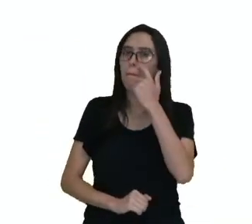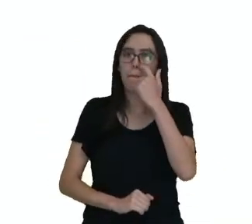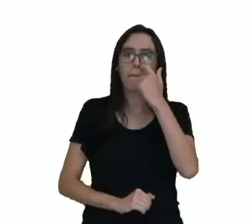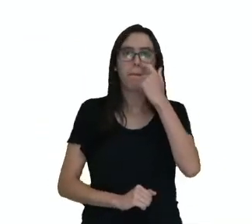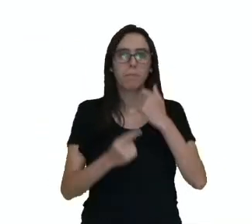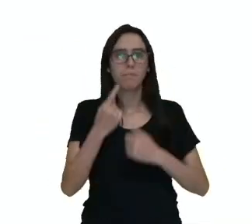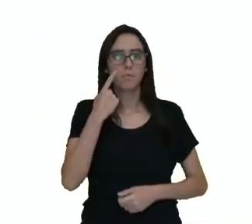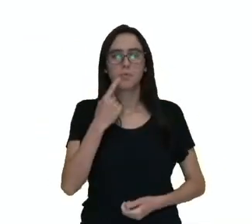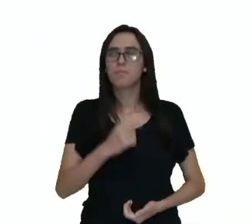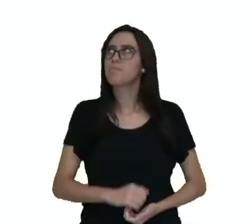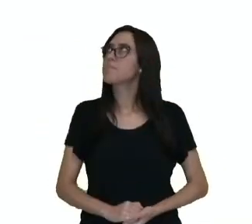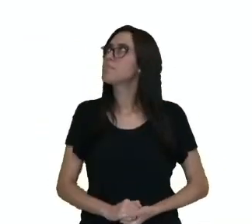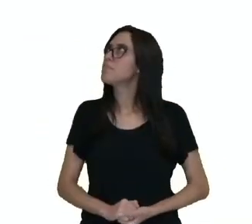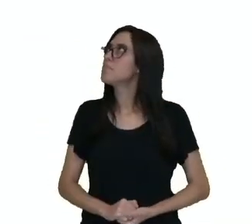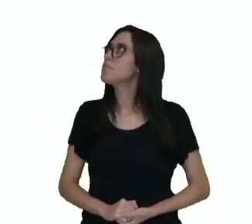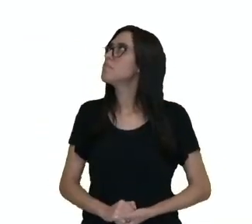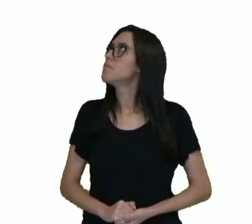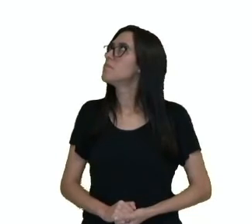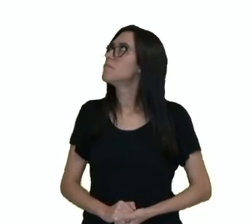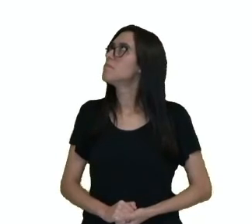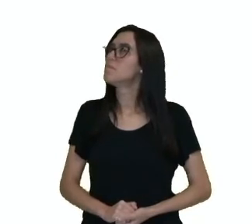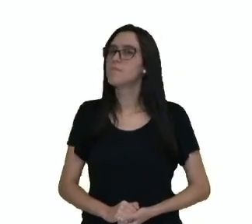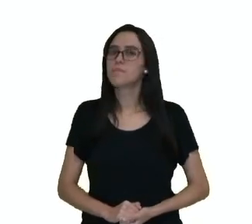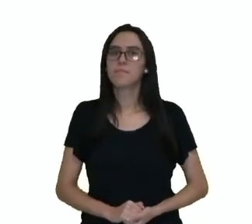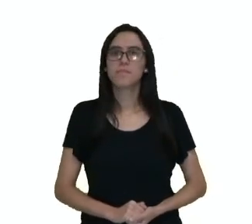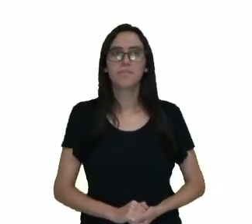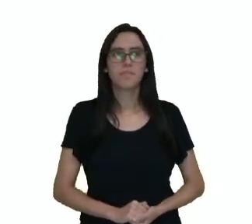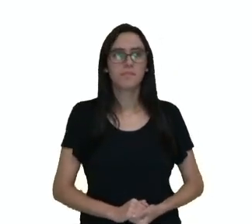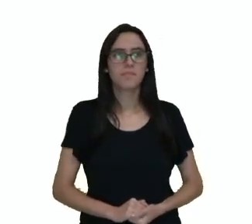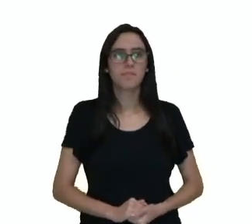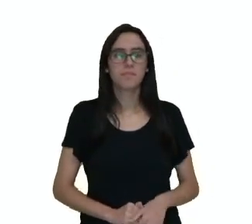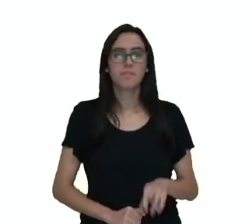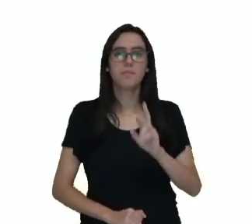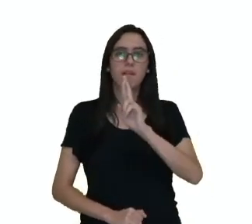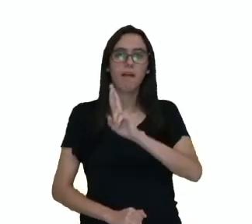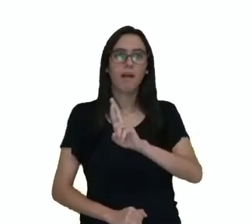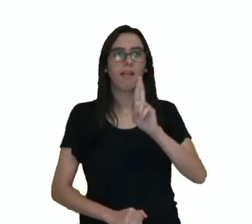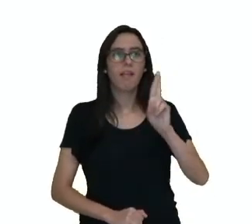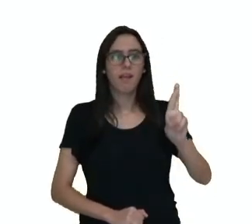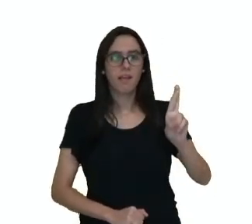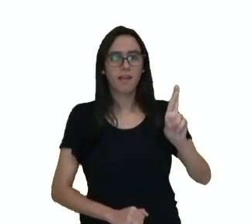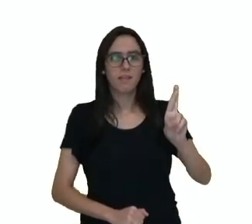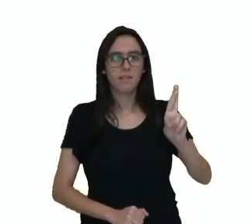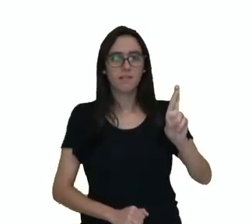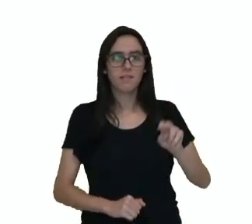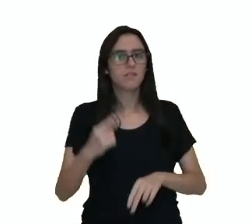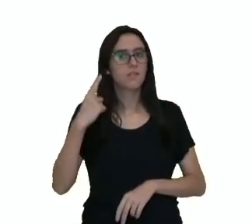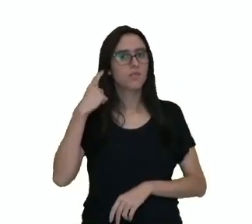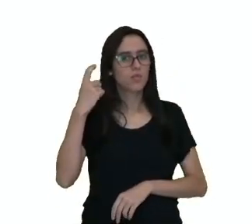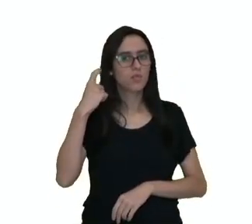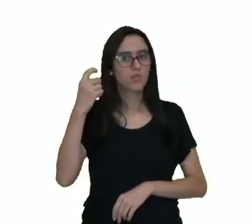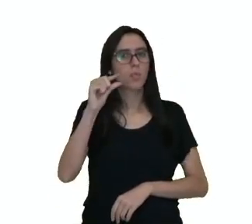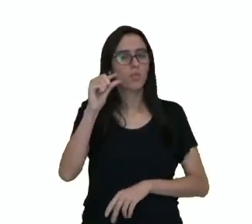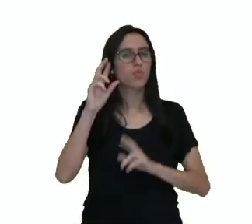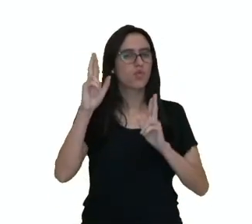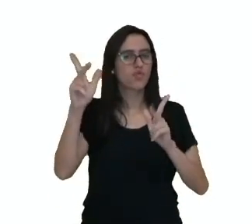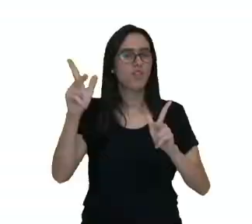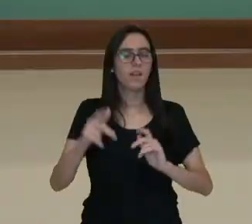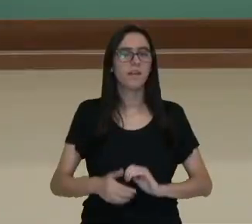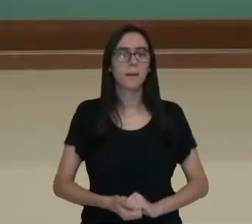quebra, quebradiço. E lá doble R, né, perro, sussurrar.